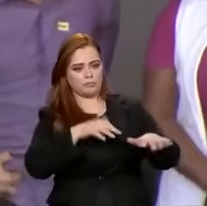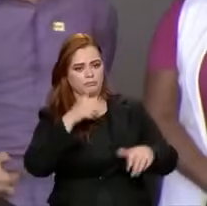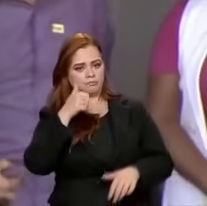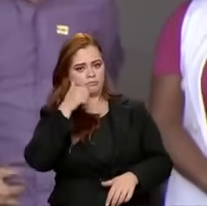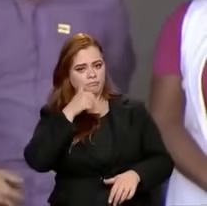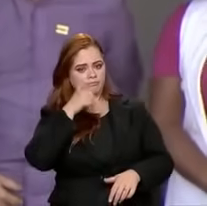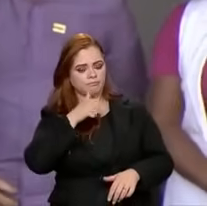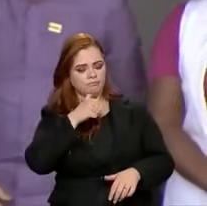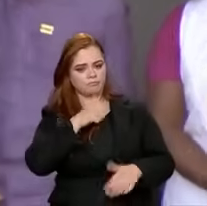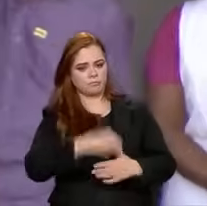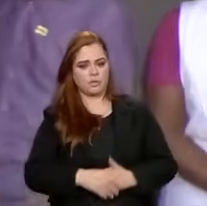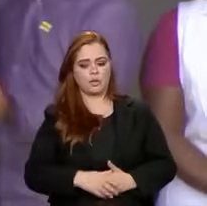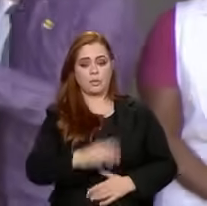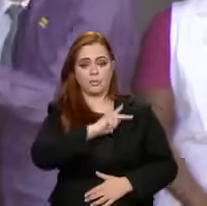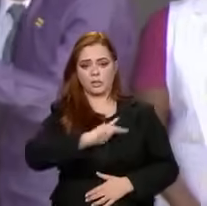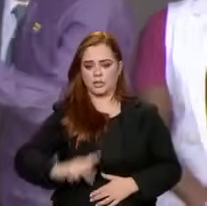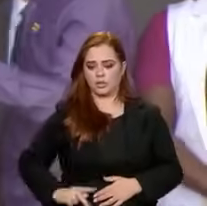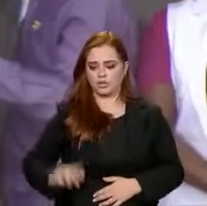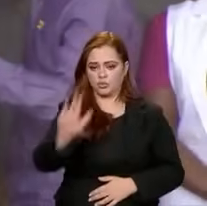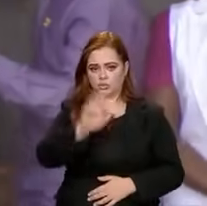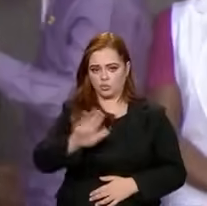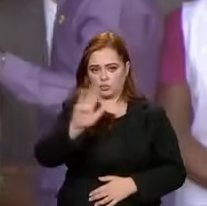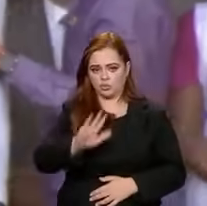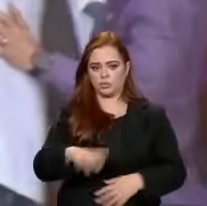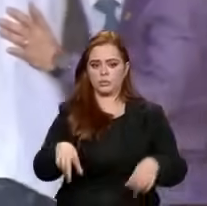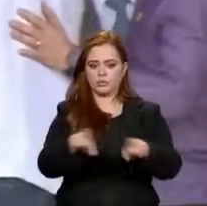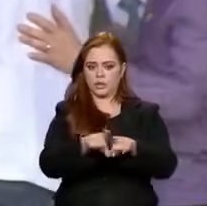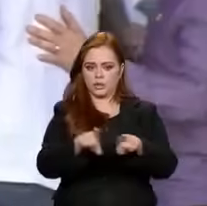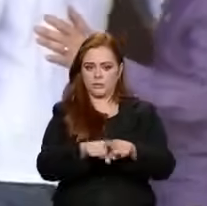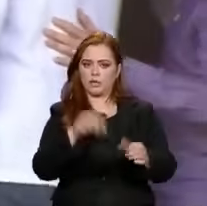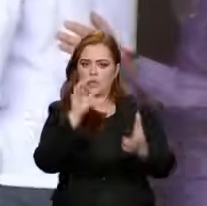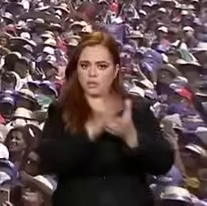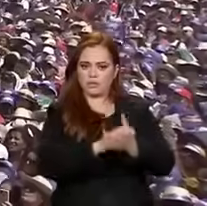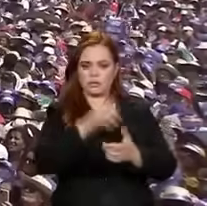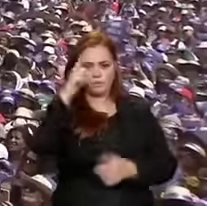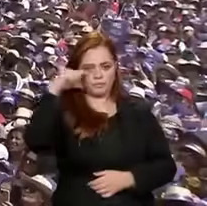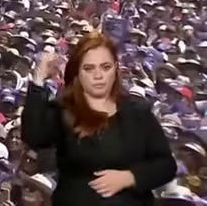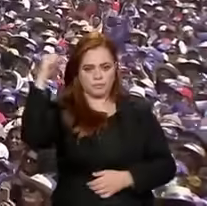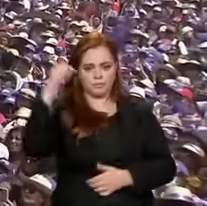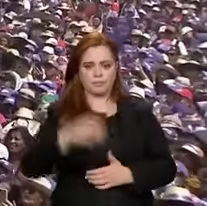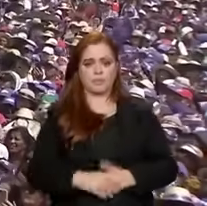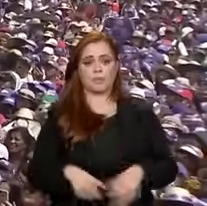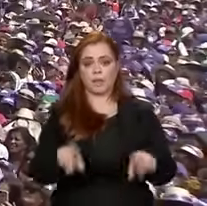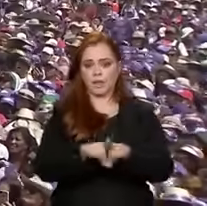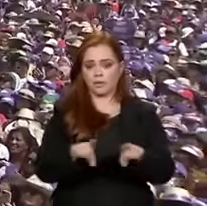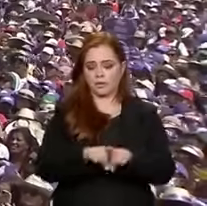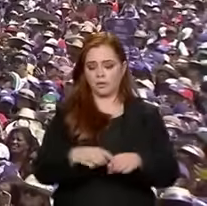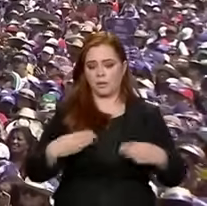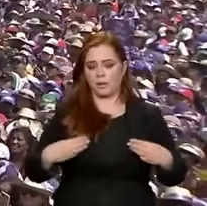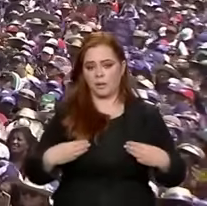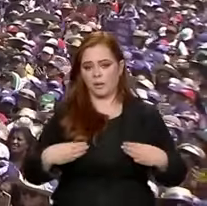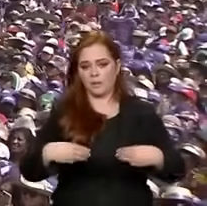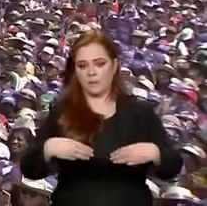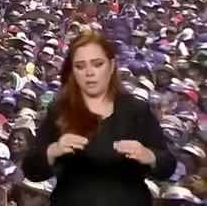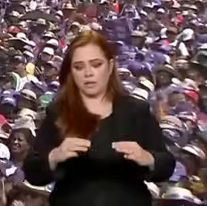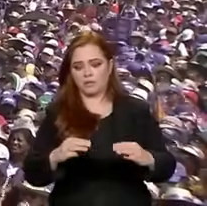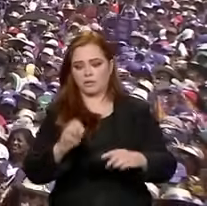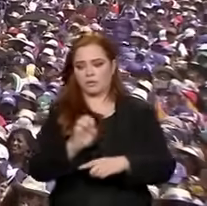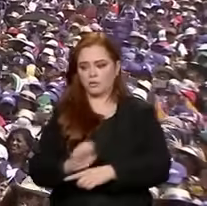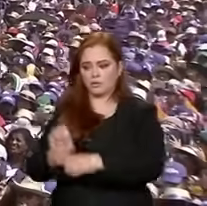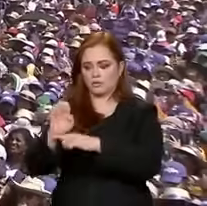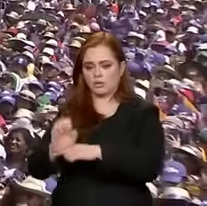Luiz Inácio Lula da Silva a senhora janja Lula da Silva a ministra de estado das mulheres